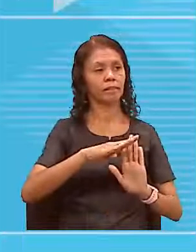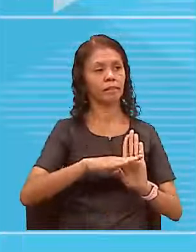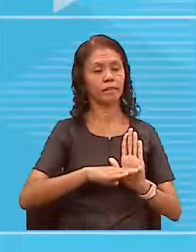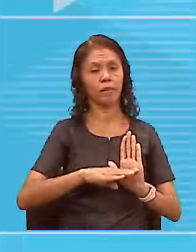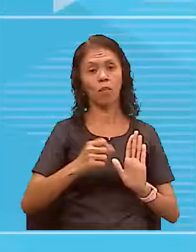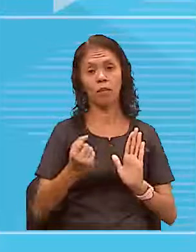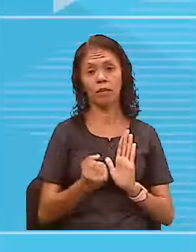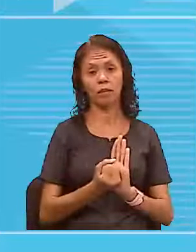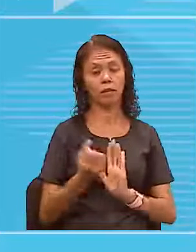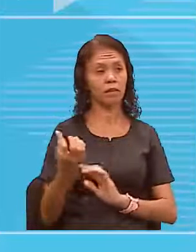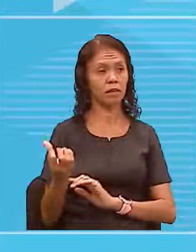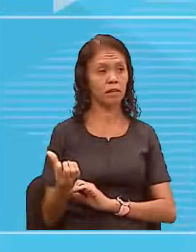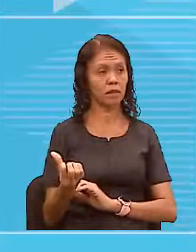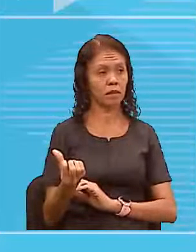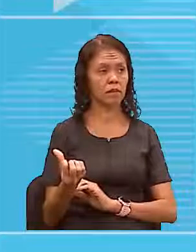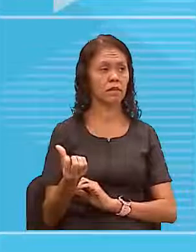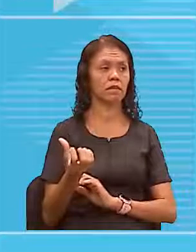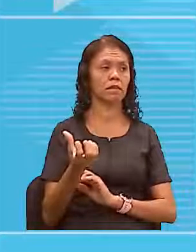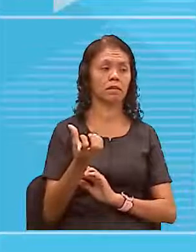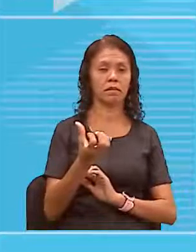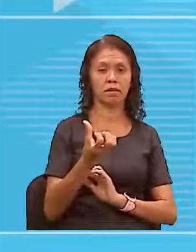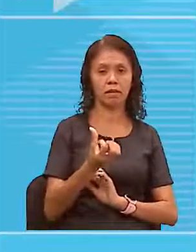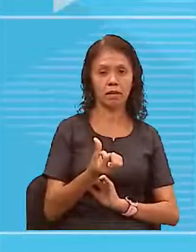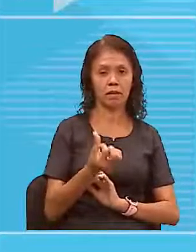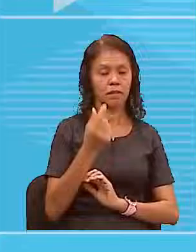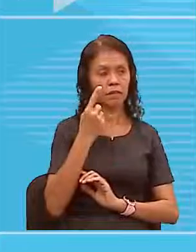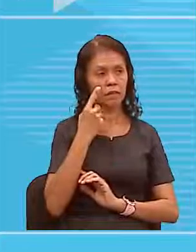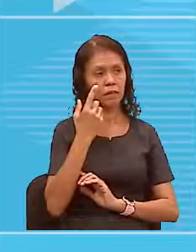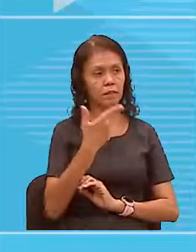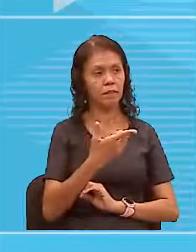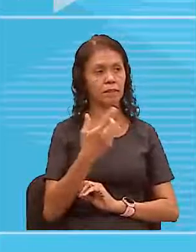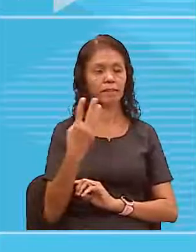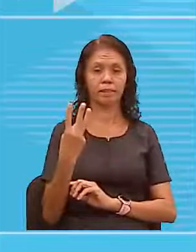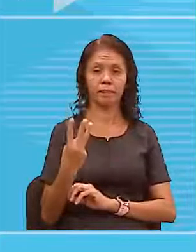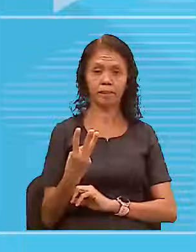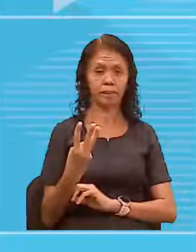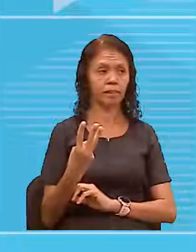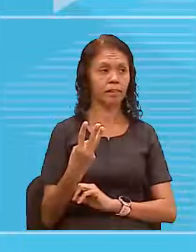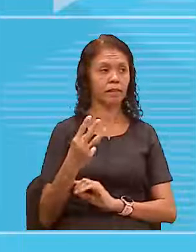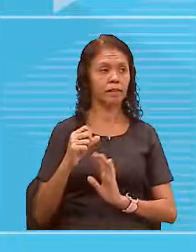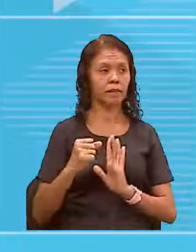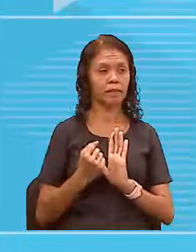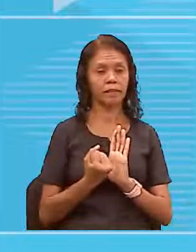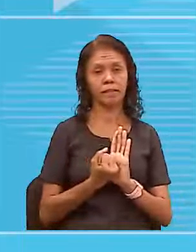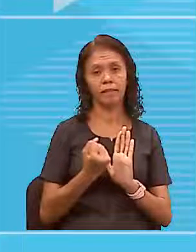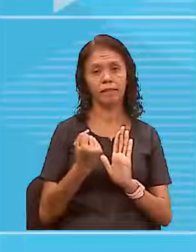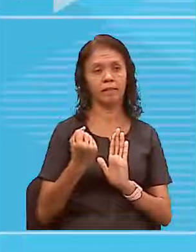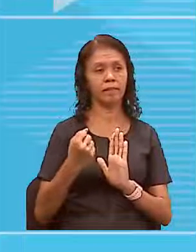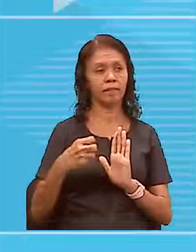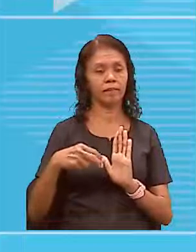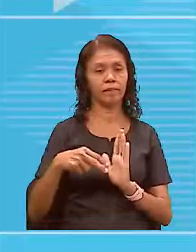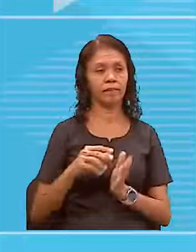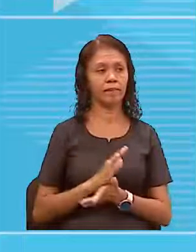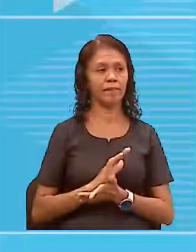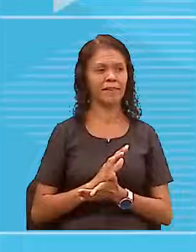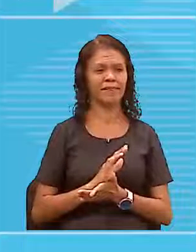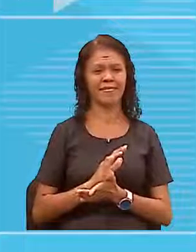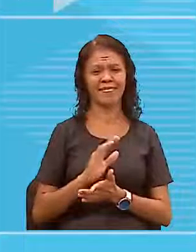6, o Abel tirou 6, o Breno tirou 3. Gente, as notas aqui não estão muito boas,